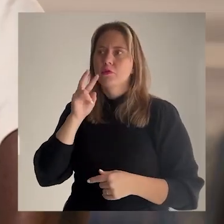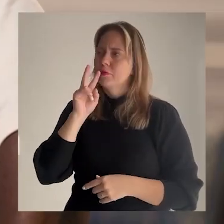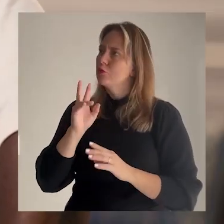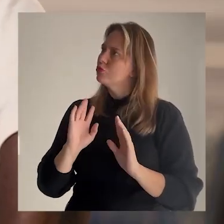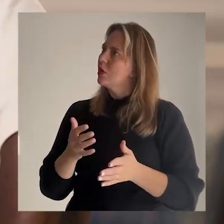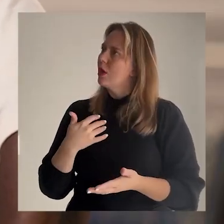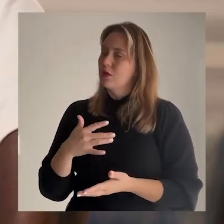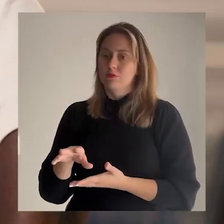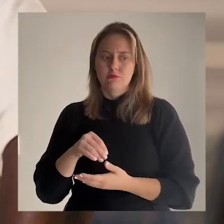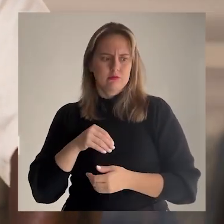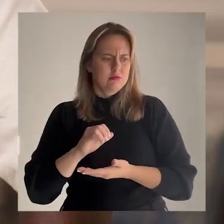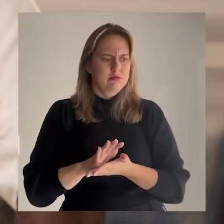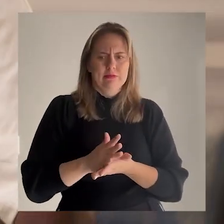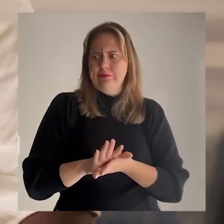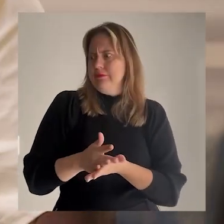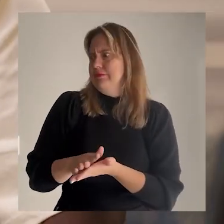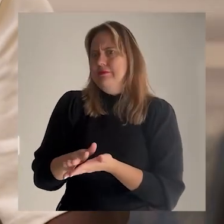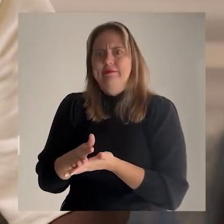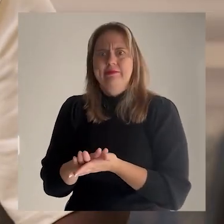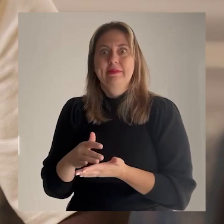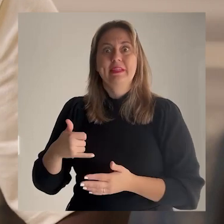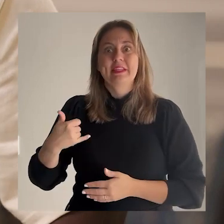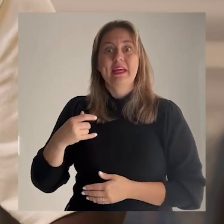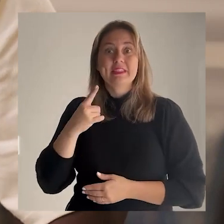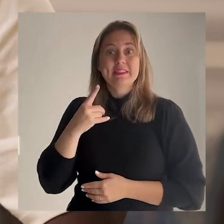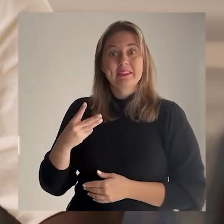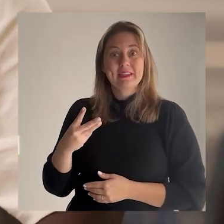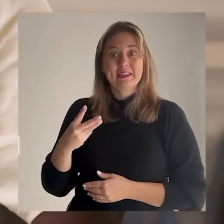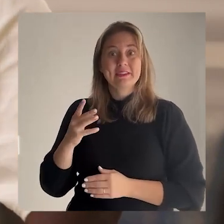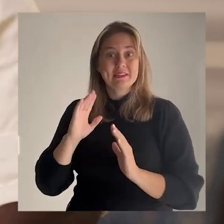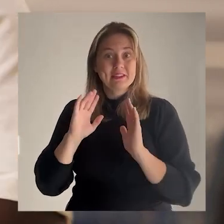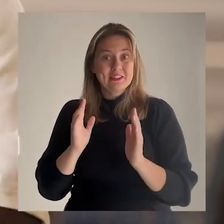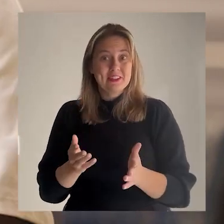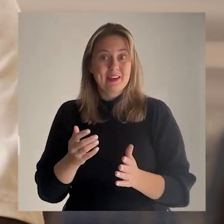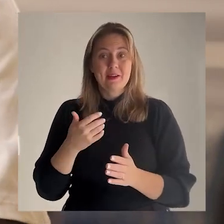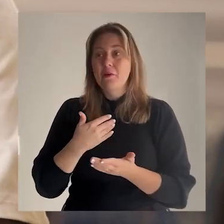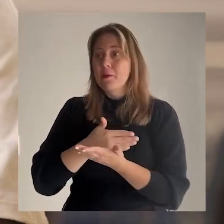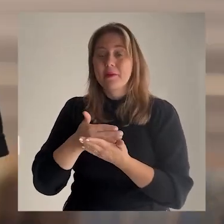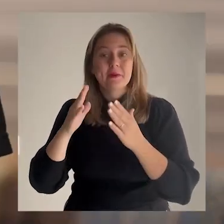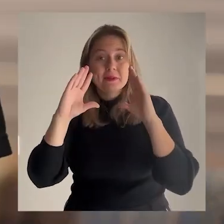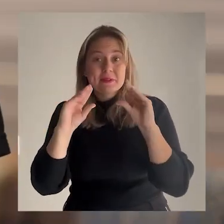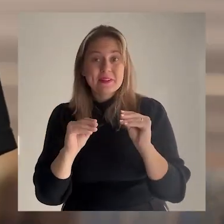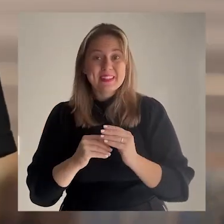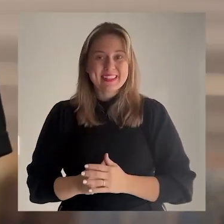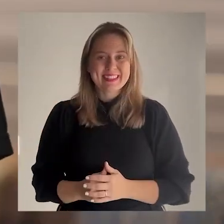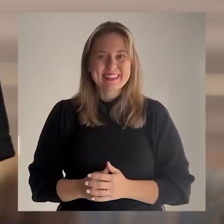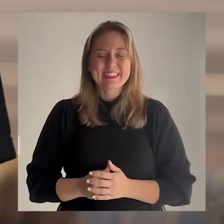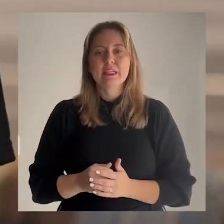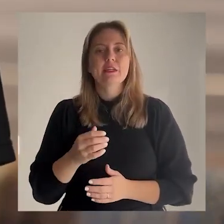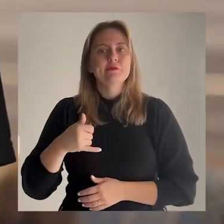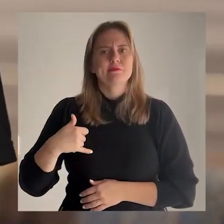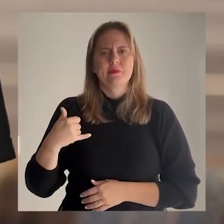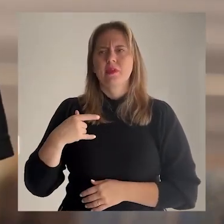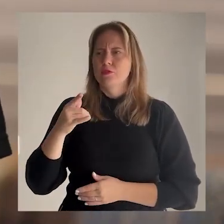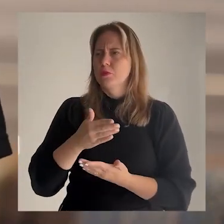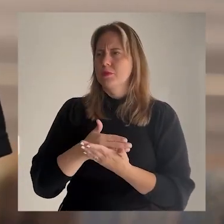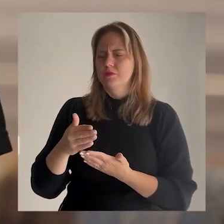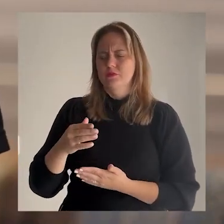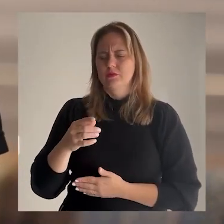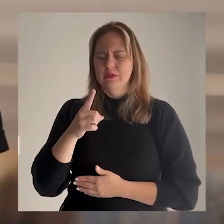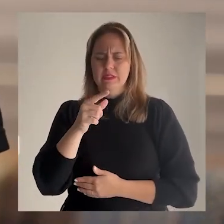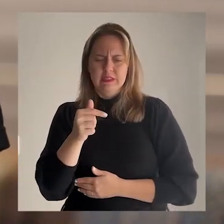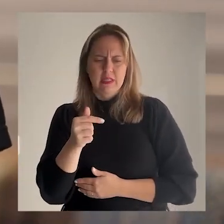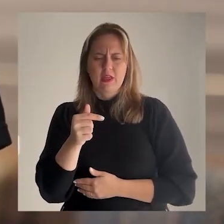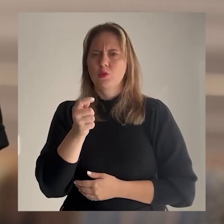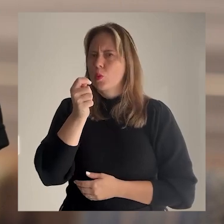tava tocando e assim veio. E a partir dos 13 anos de idade eu comecei a tocar na noite, né? Pela idade que a gente começou a tocar, que era por 17